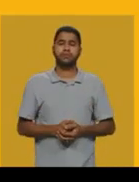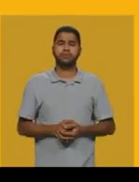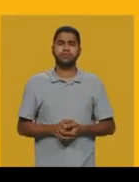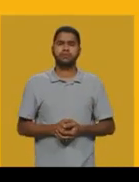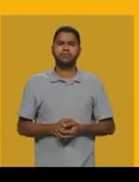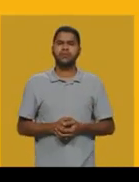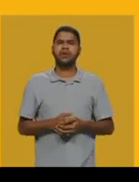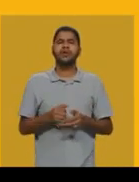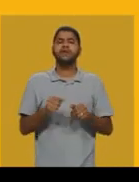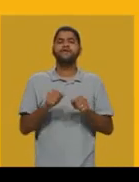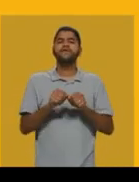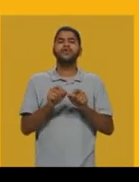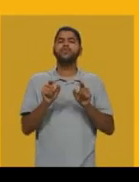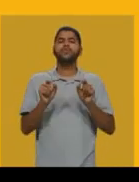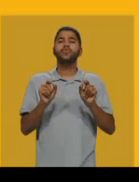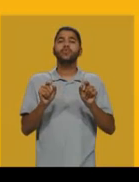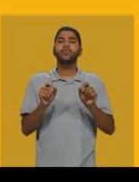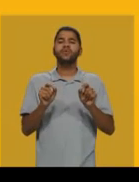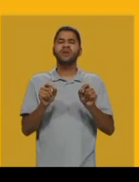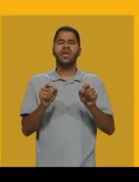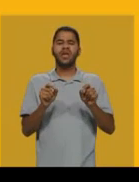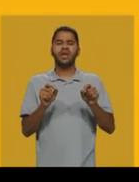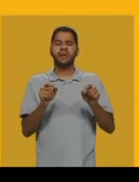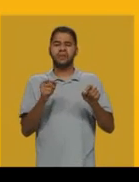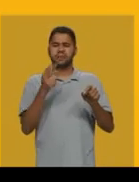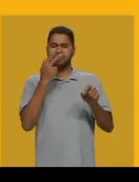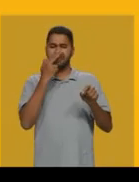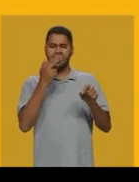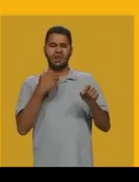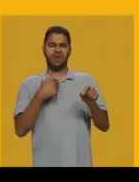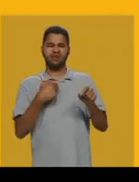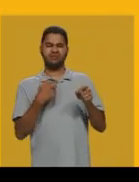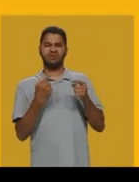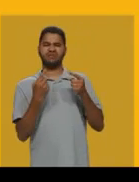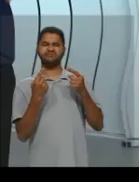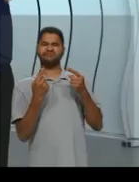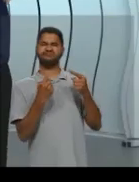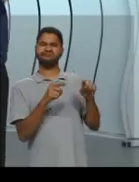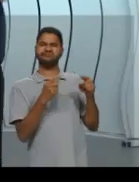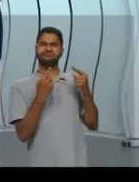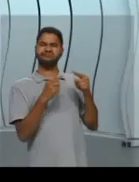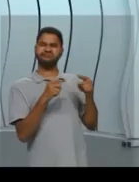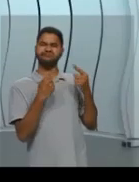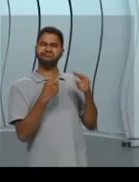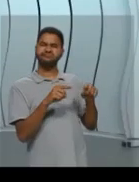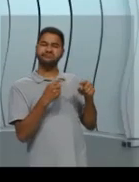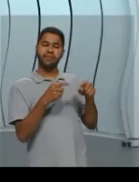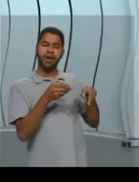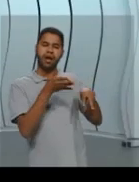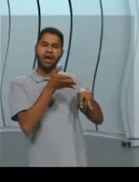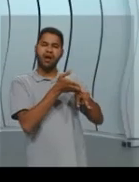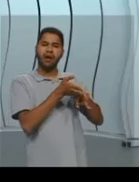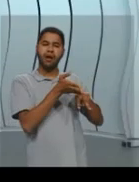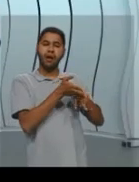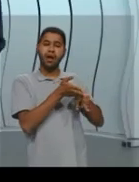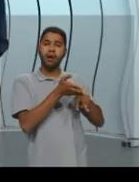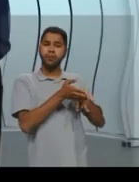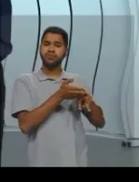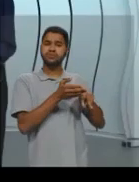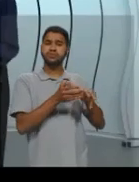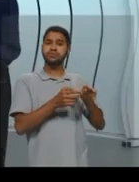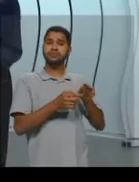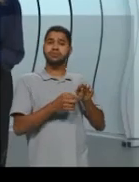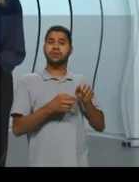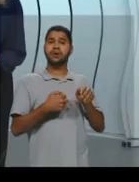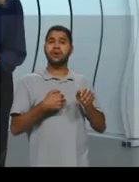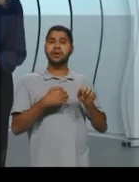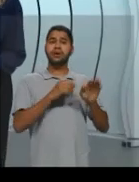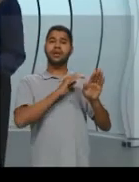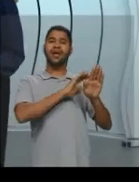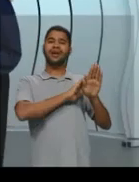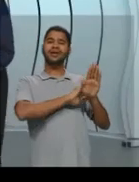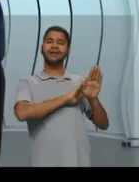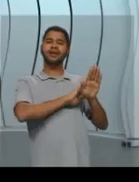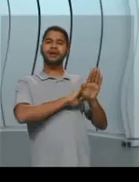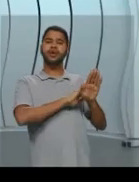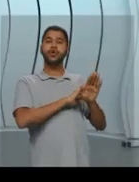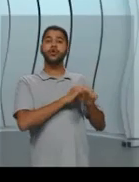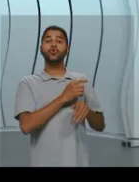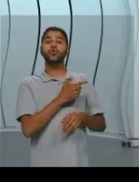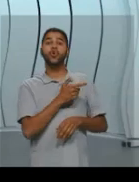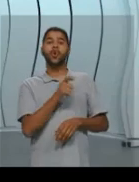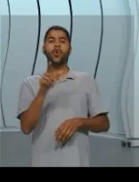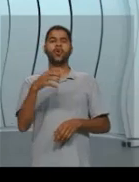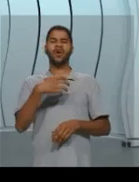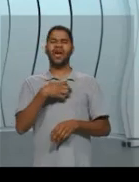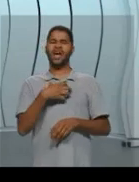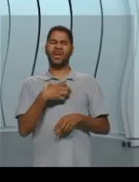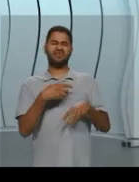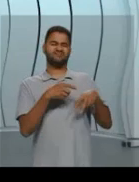ele fez aqui? Ele fez uma crítica bem sutil, né? E implícita. Ele falou de uma outra maneira que ele